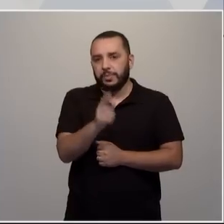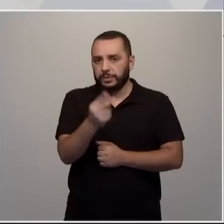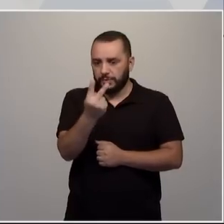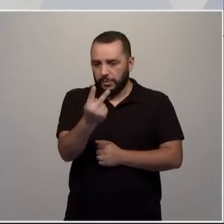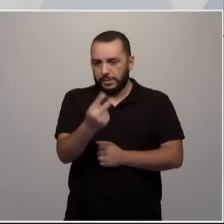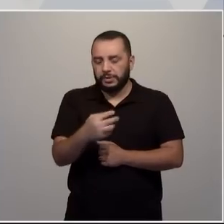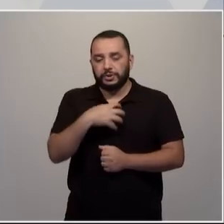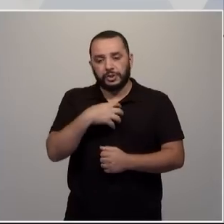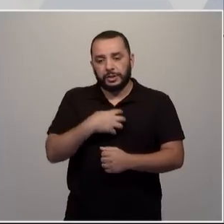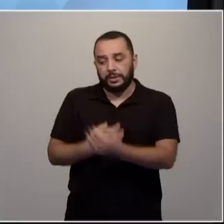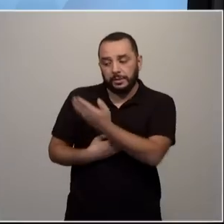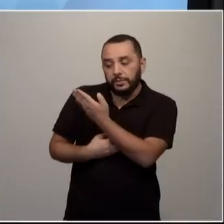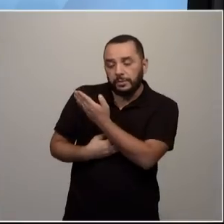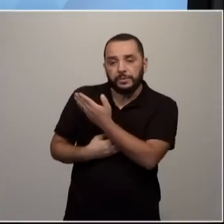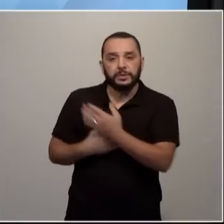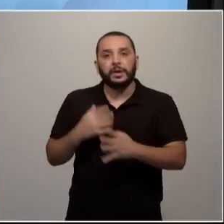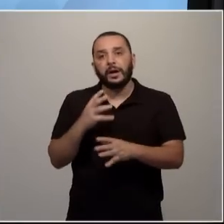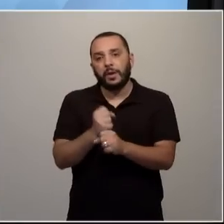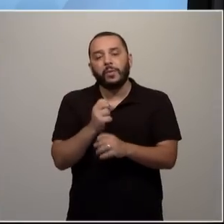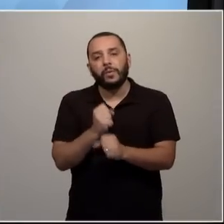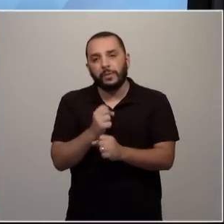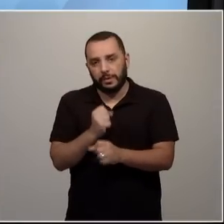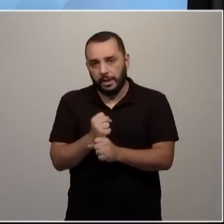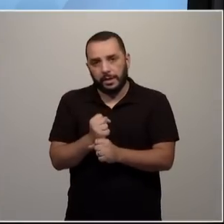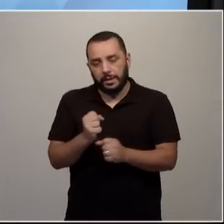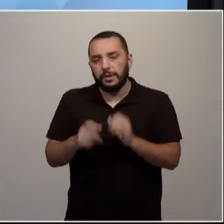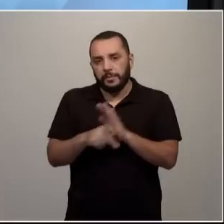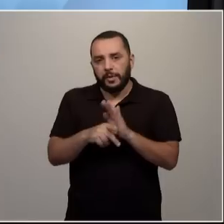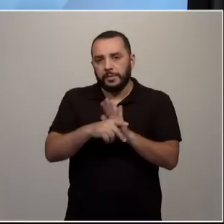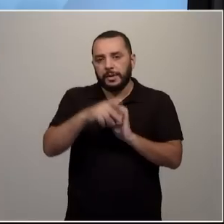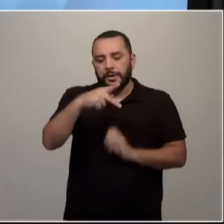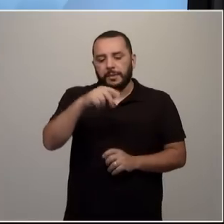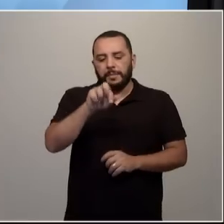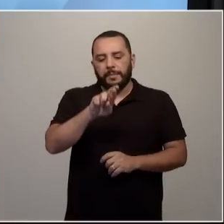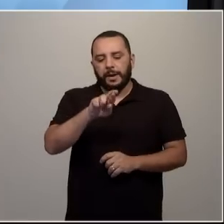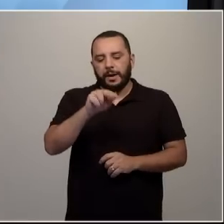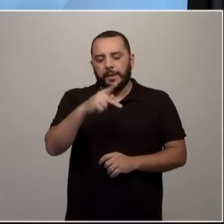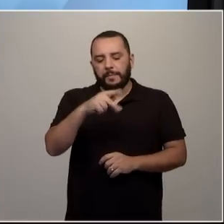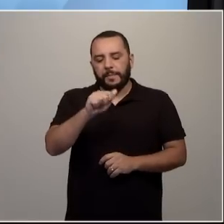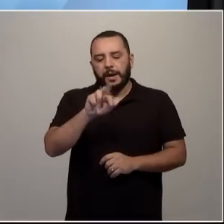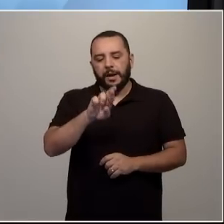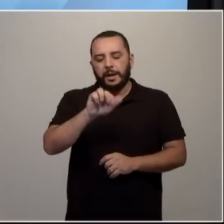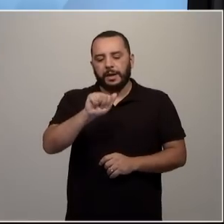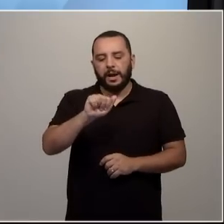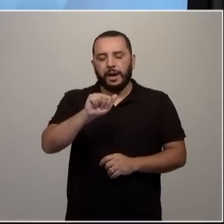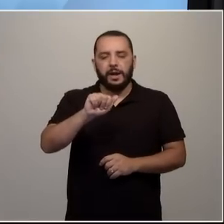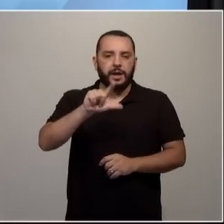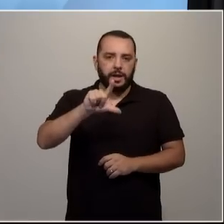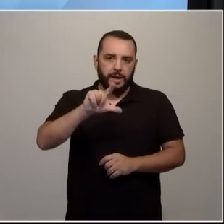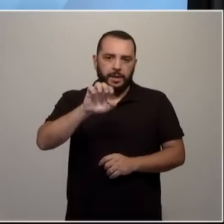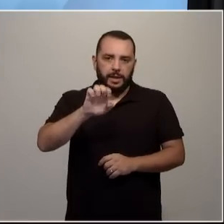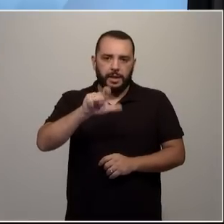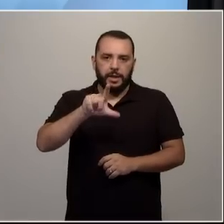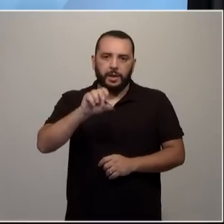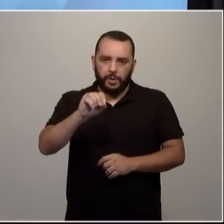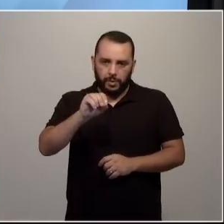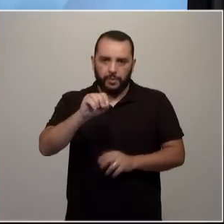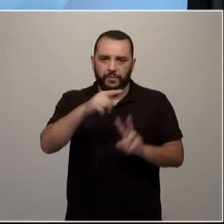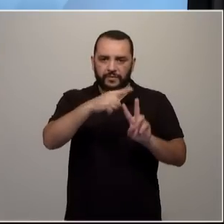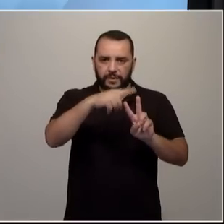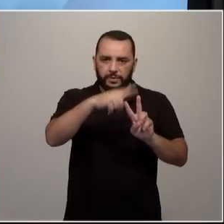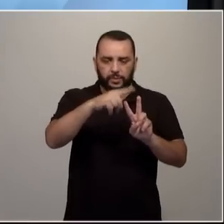um jeito de interpretar paralelismo de vetor, e isso vocês vão explorar mais na disciplina de álgebra, de geometria